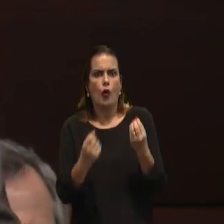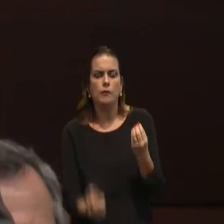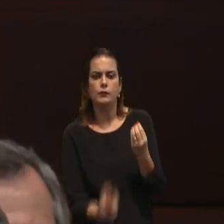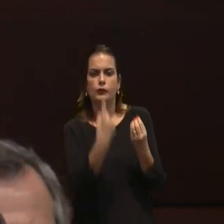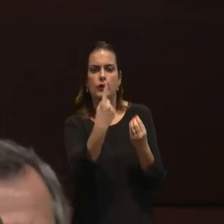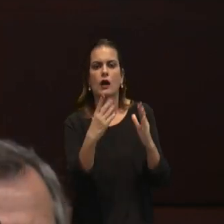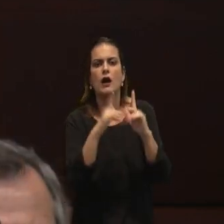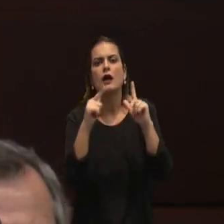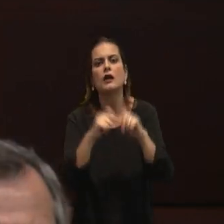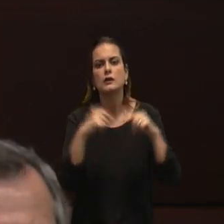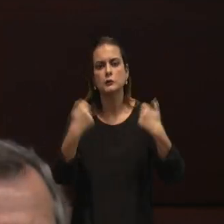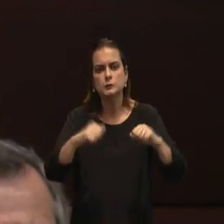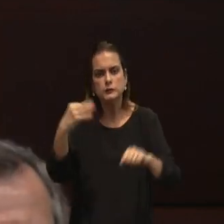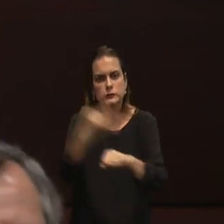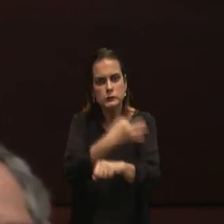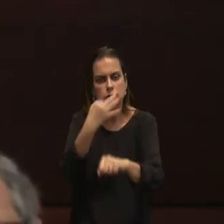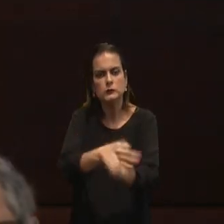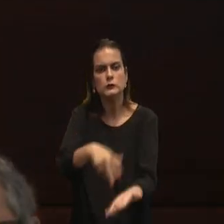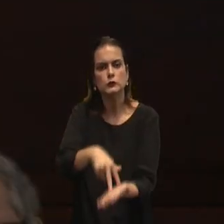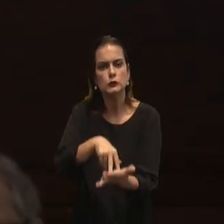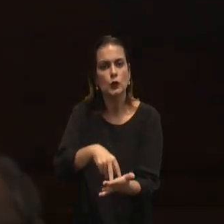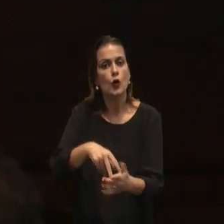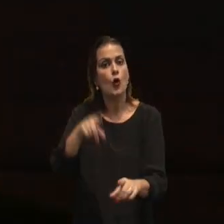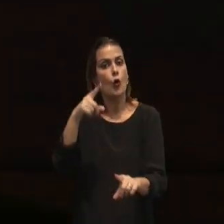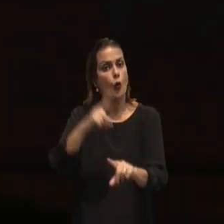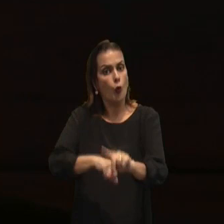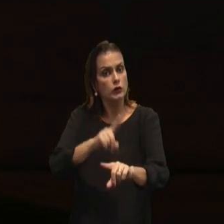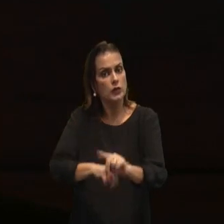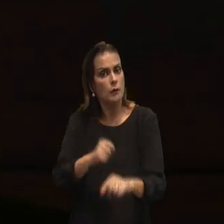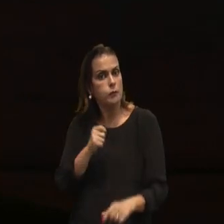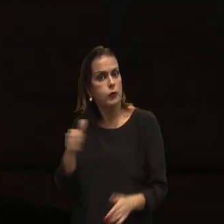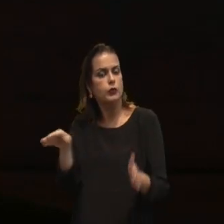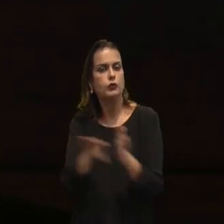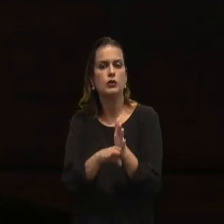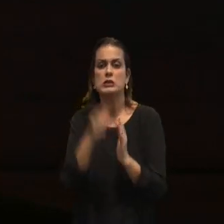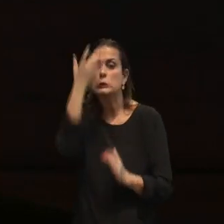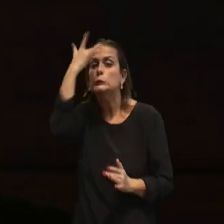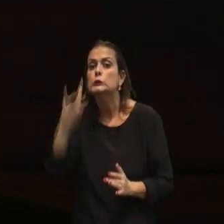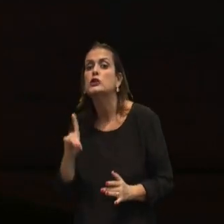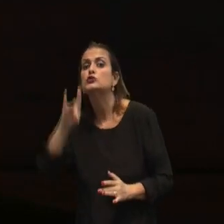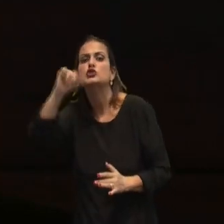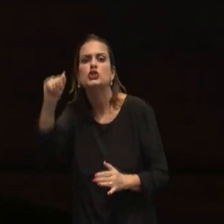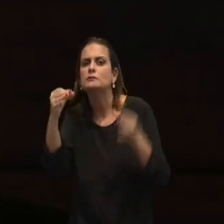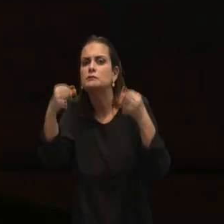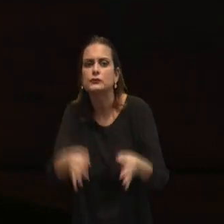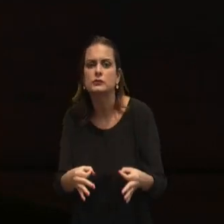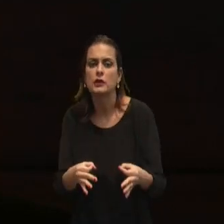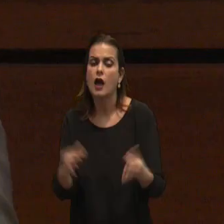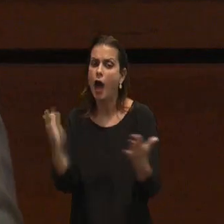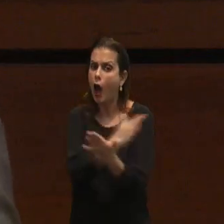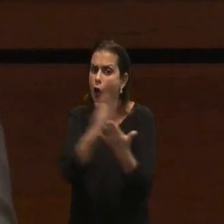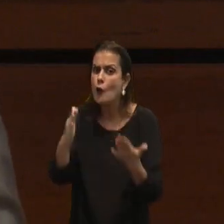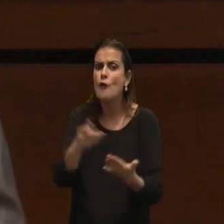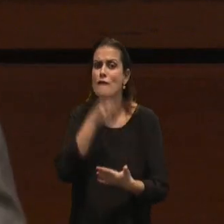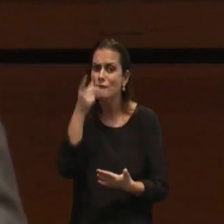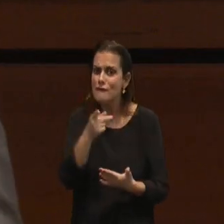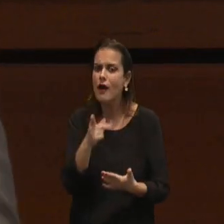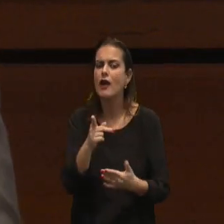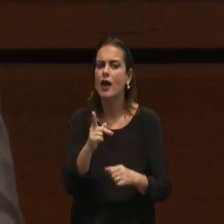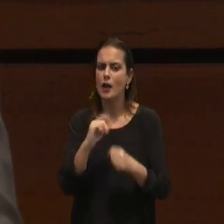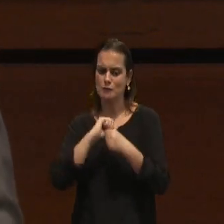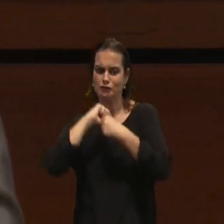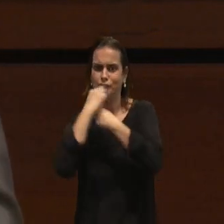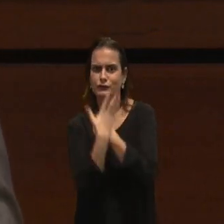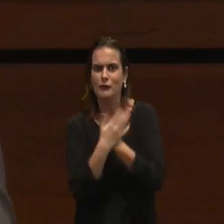deve perseverar, porque o tempo está próximo. Não sabemos quando. Alguns inclusive estão dizendo que esta